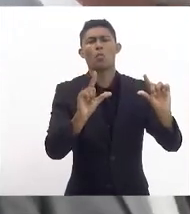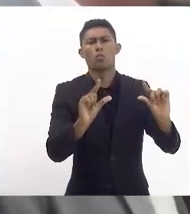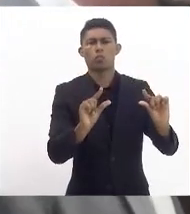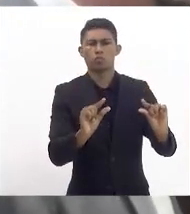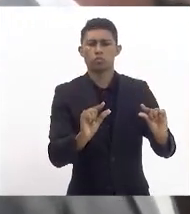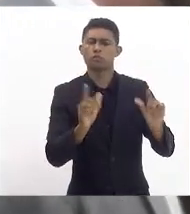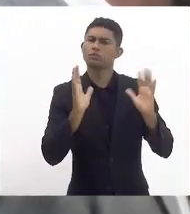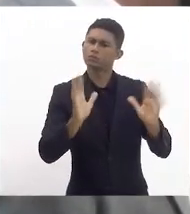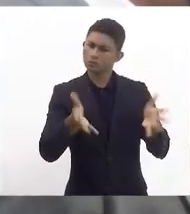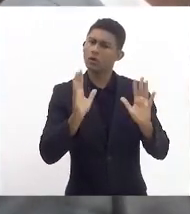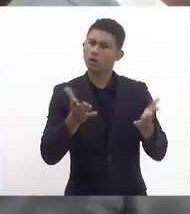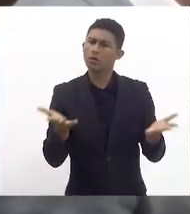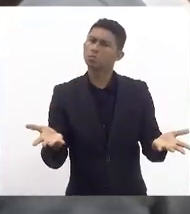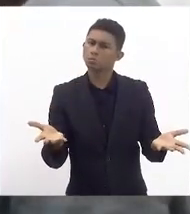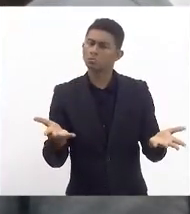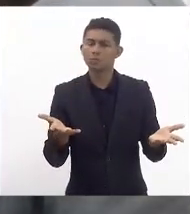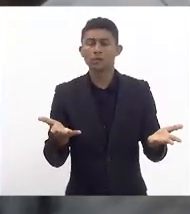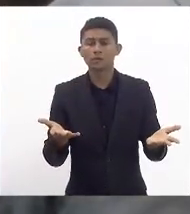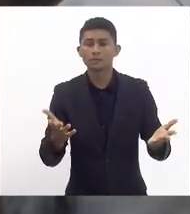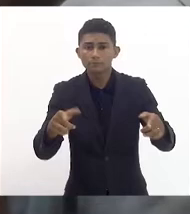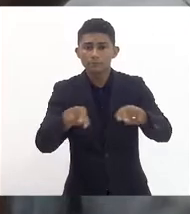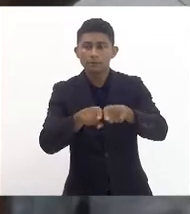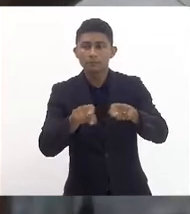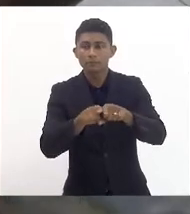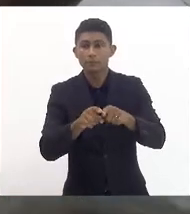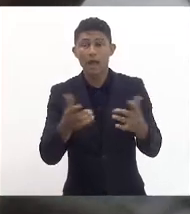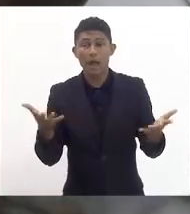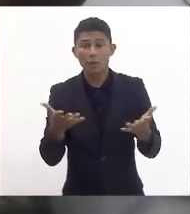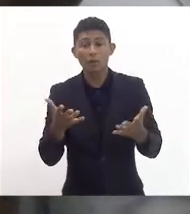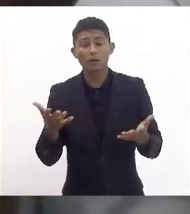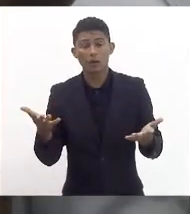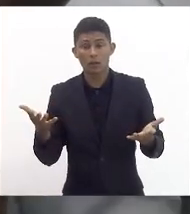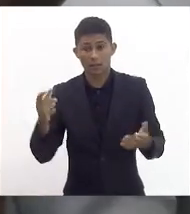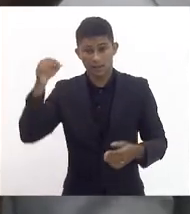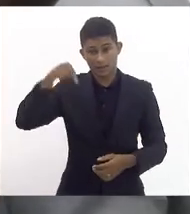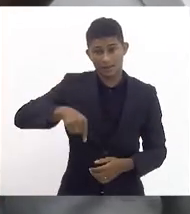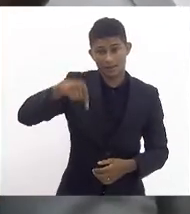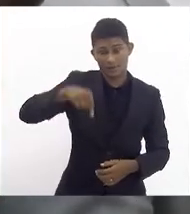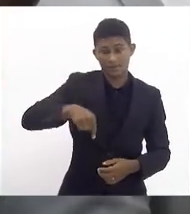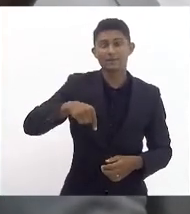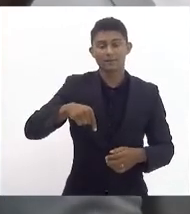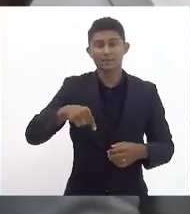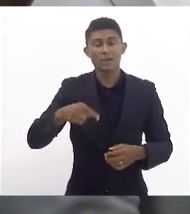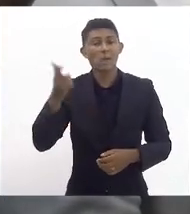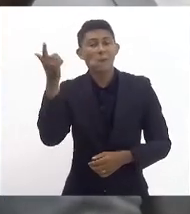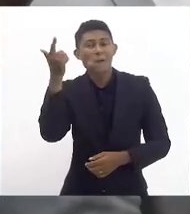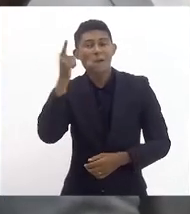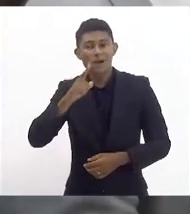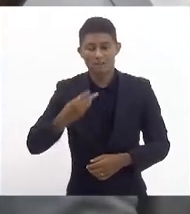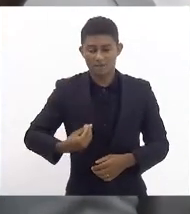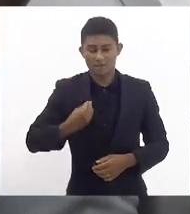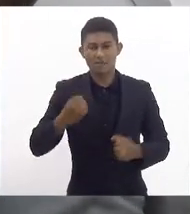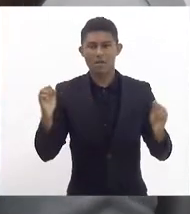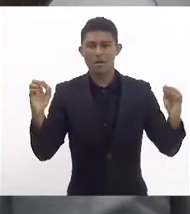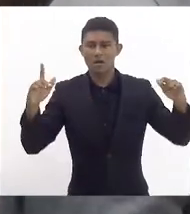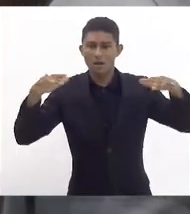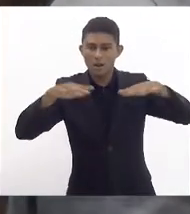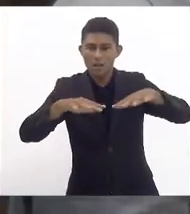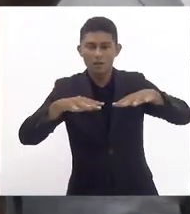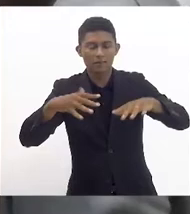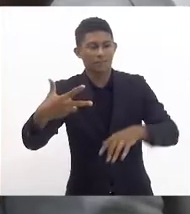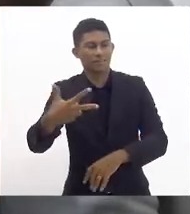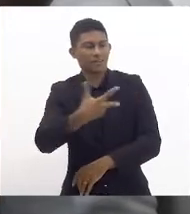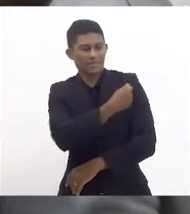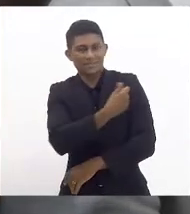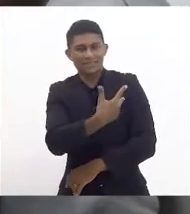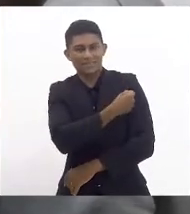reduziu, onde também, senhora presidenta, a gente pode estar aqui hoje, graças à vacina, sem as